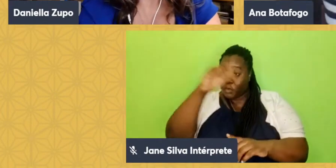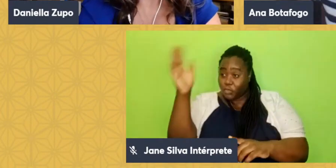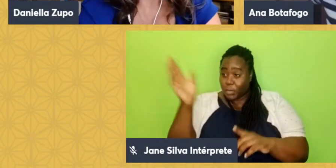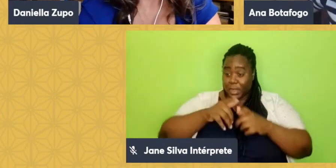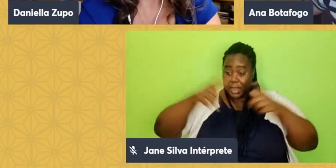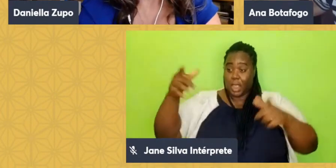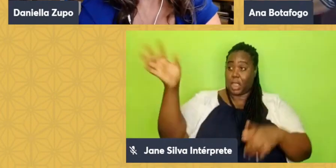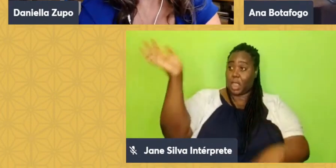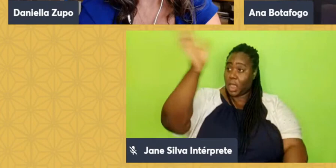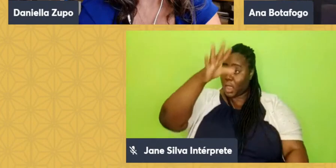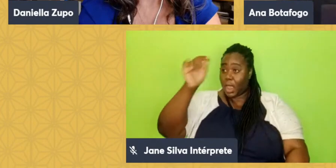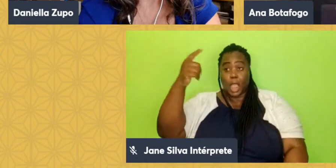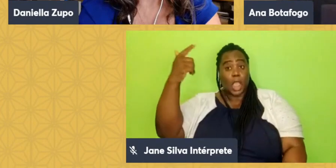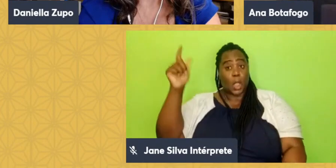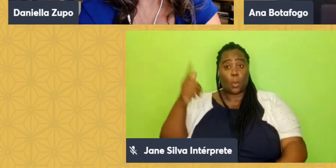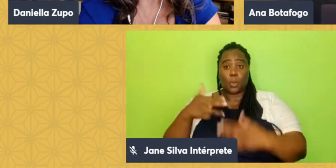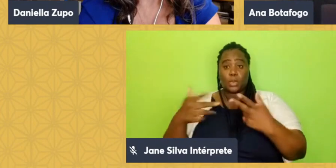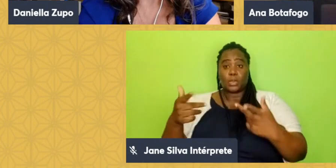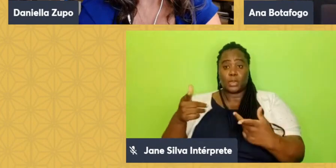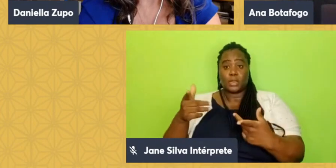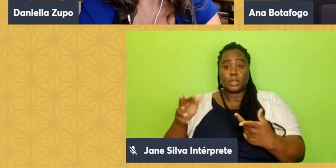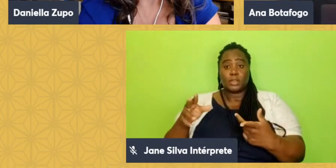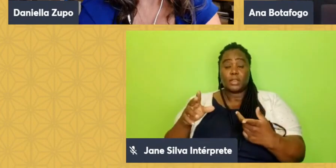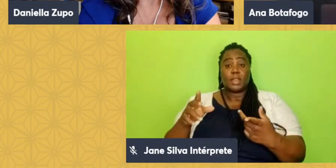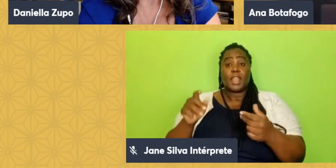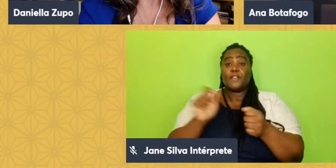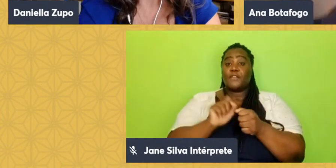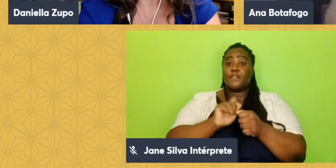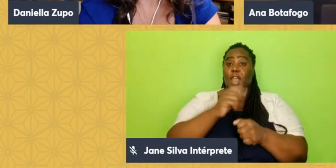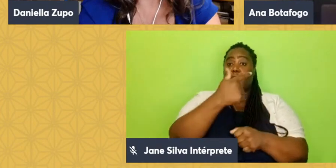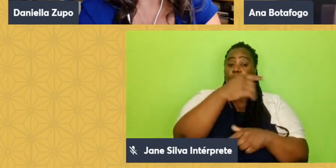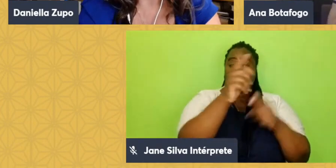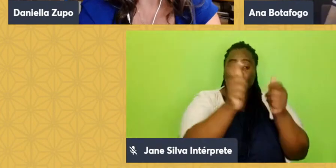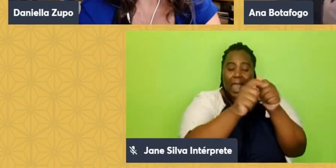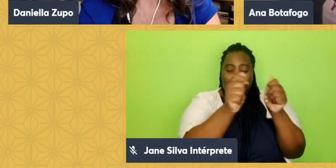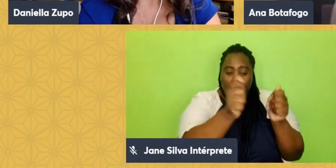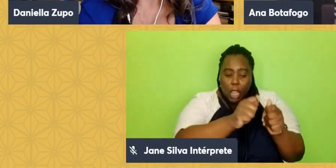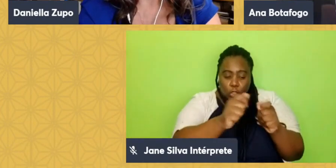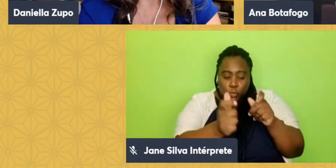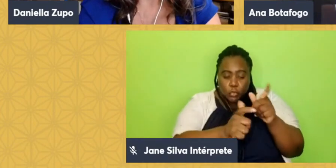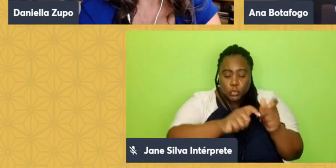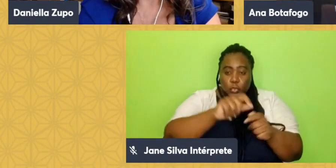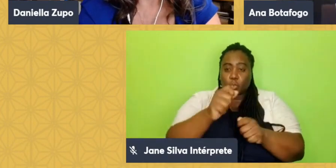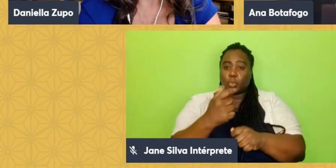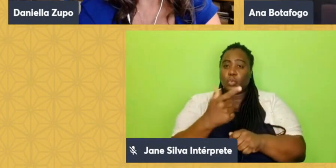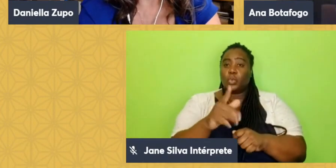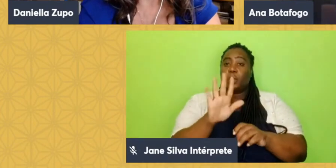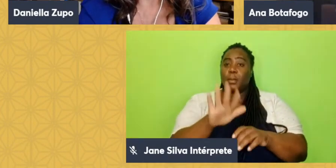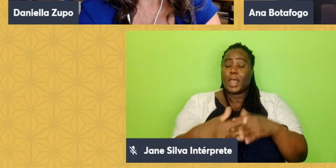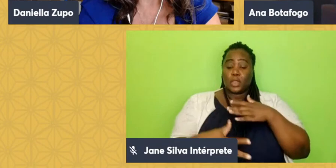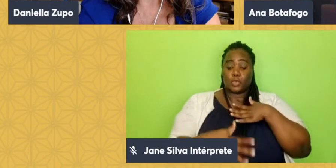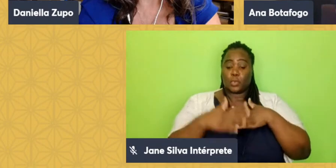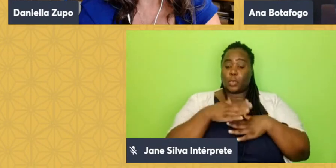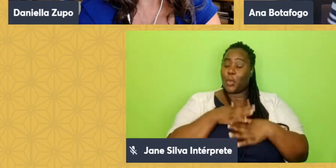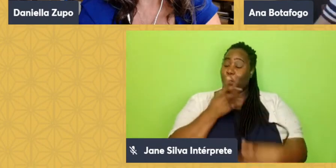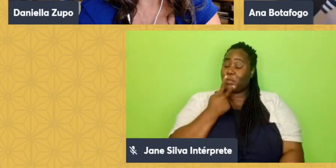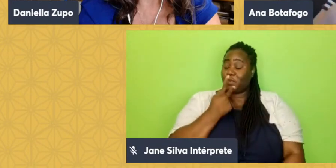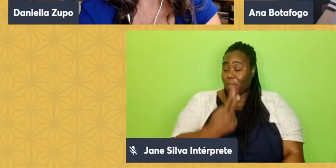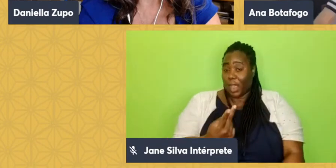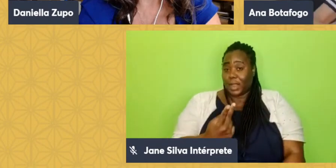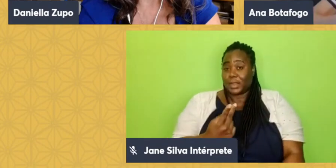movimenta assim outro tipo de artes e o outro faz a sua escultura mas o corpo fala